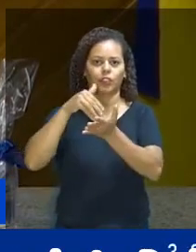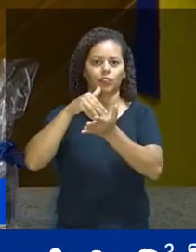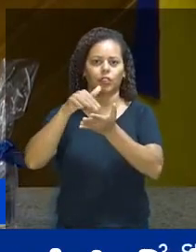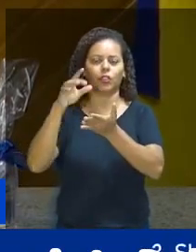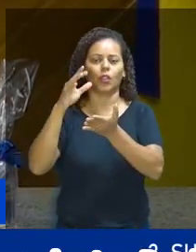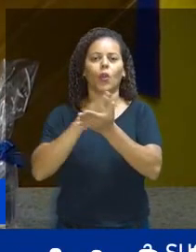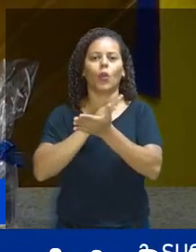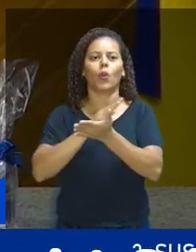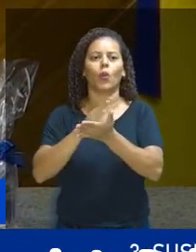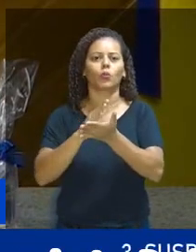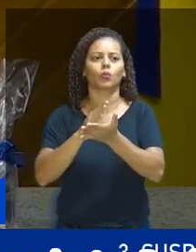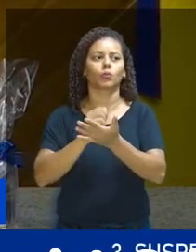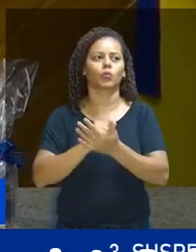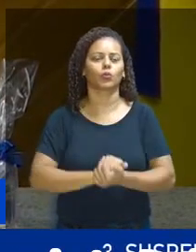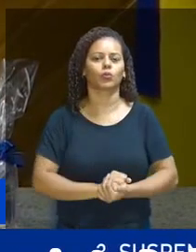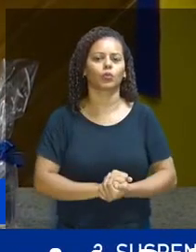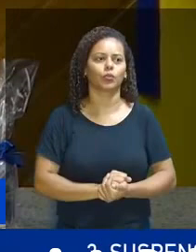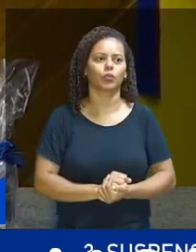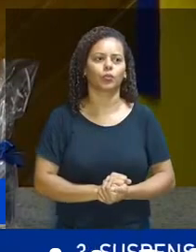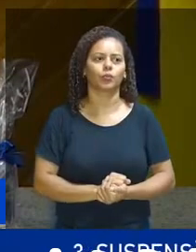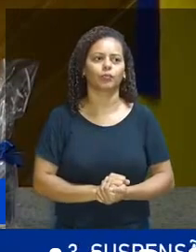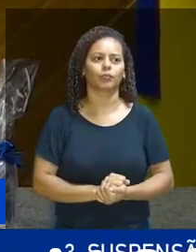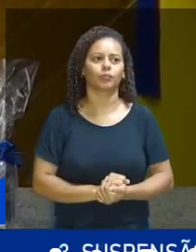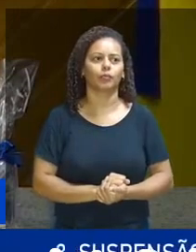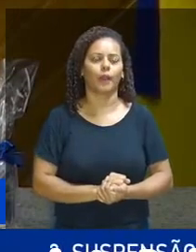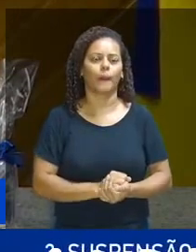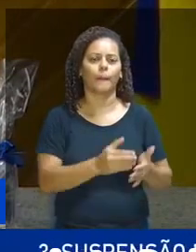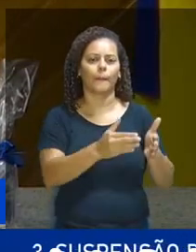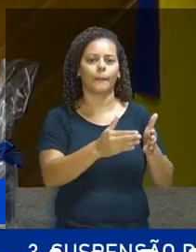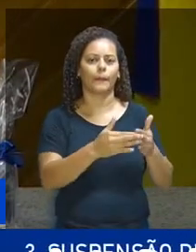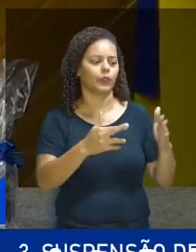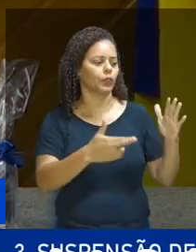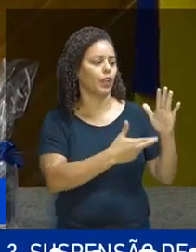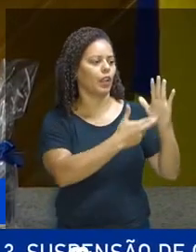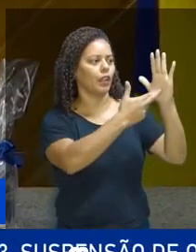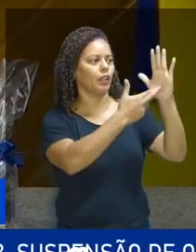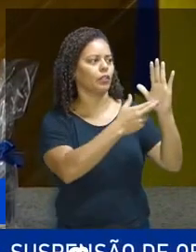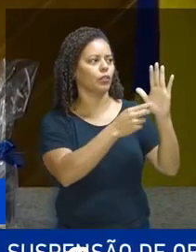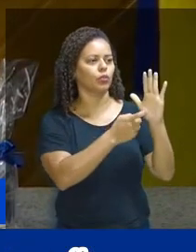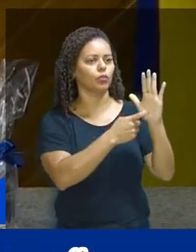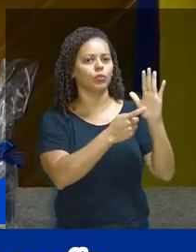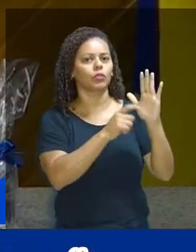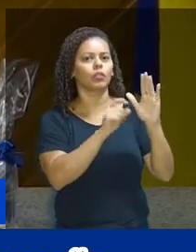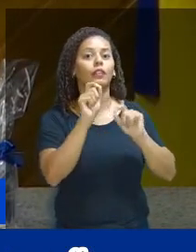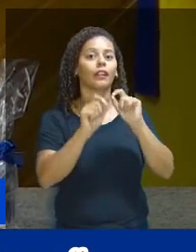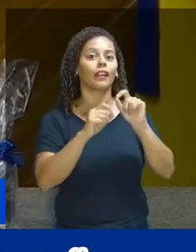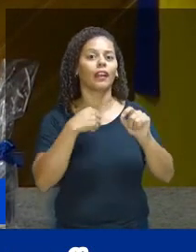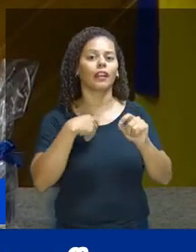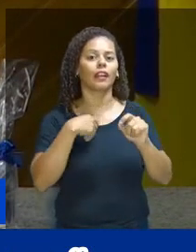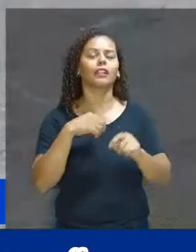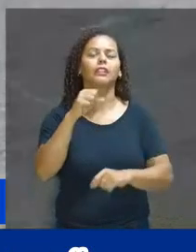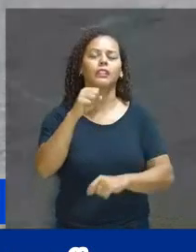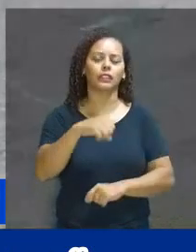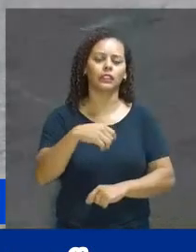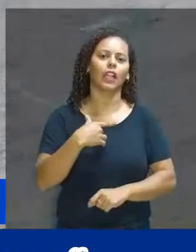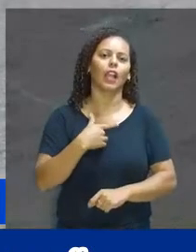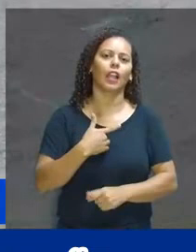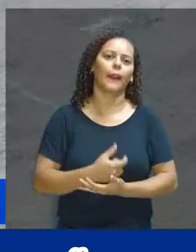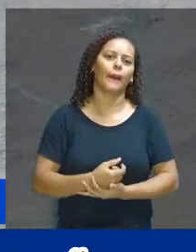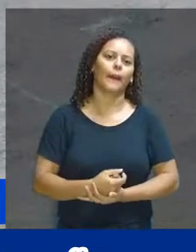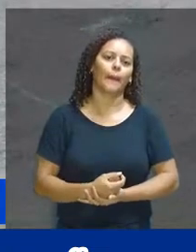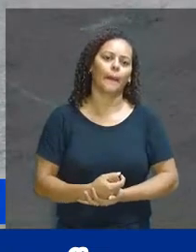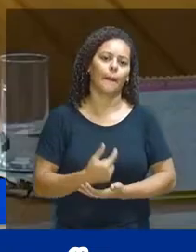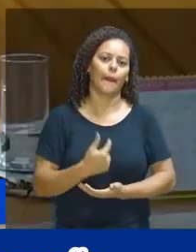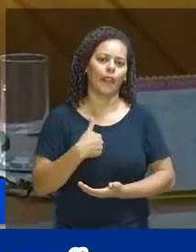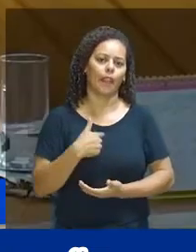06.054/2023, está sendo retirado de pauta a pedido do relator. É isso mesmo, doutor Paulo? Sim, presidente. Eu